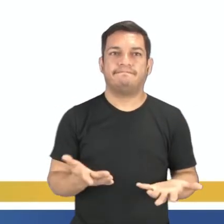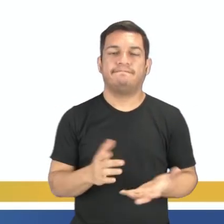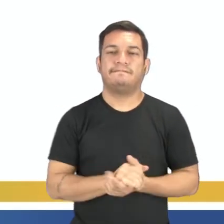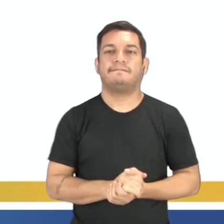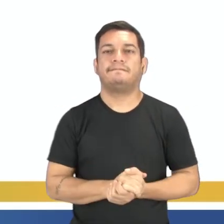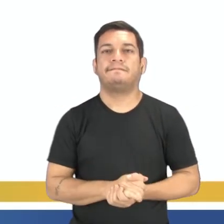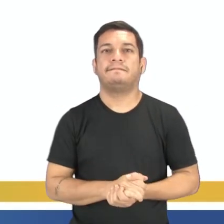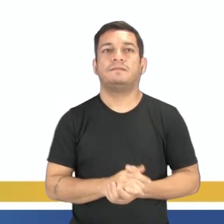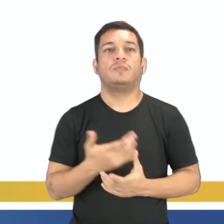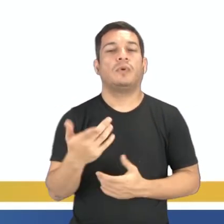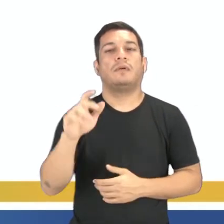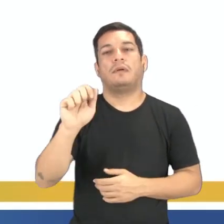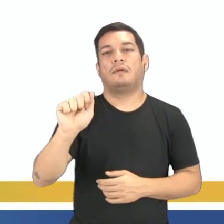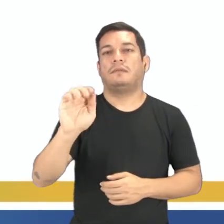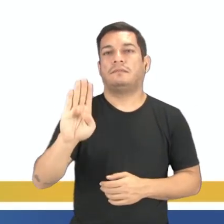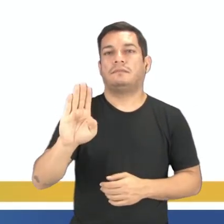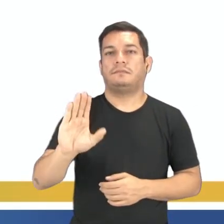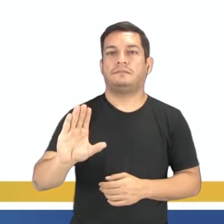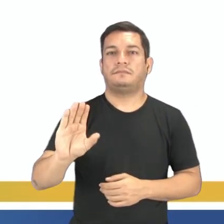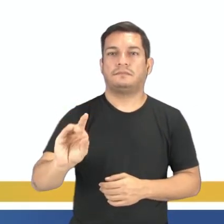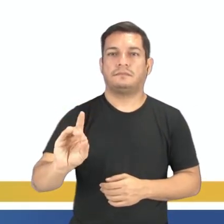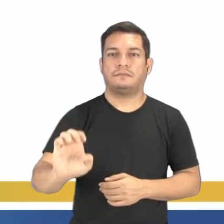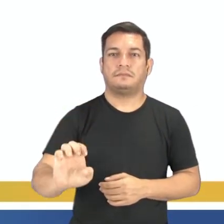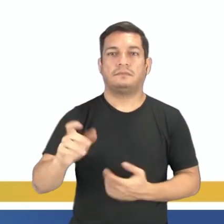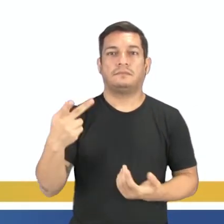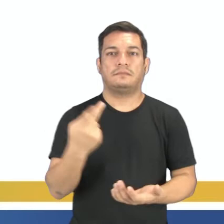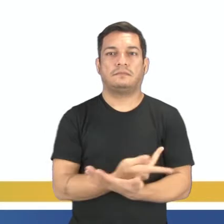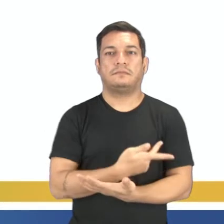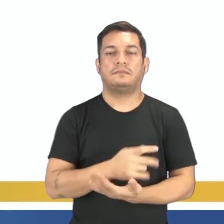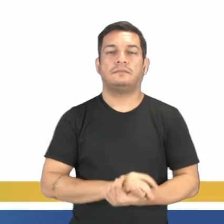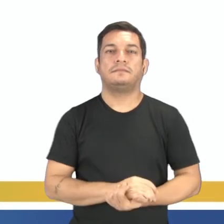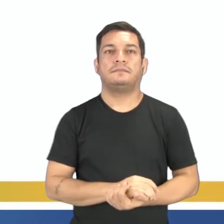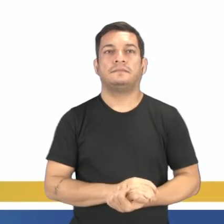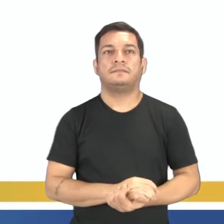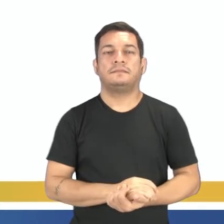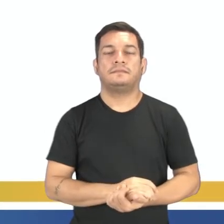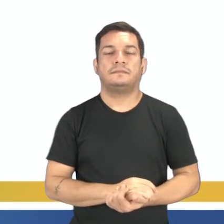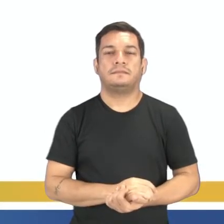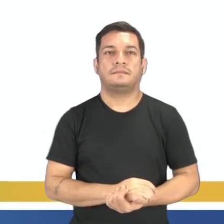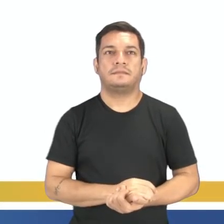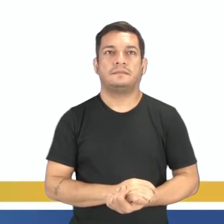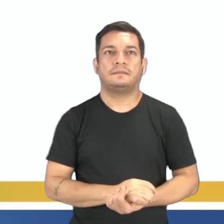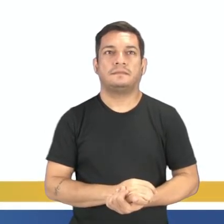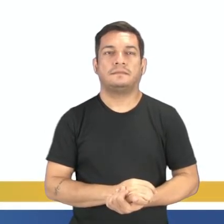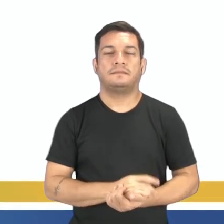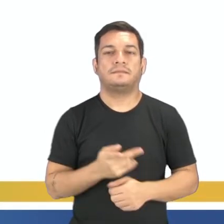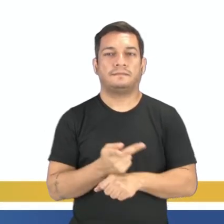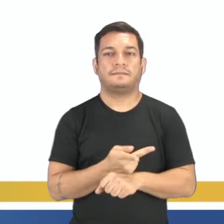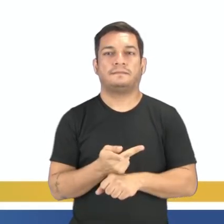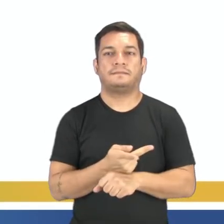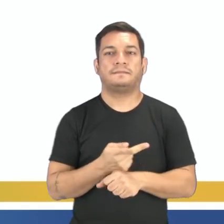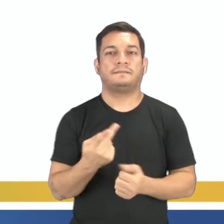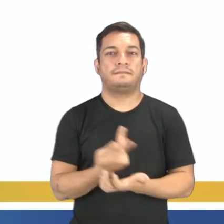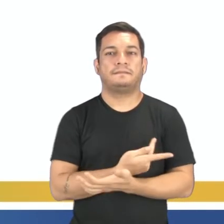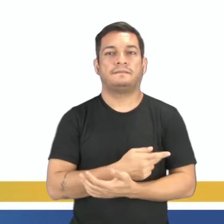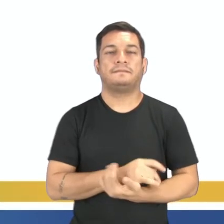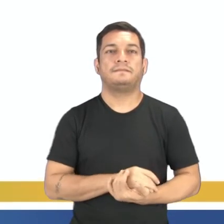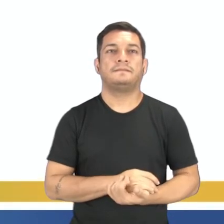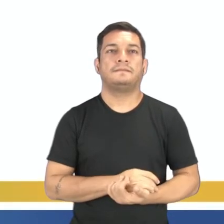Então, dessas alternativas aí, qual seria incorreto afirmar? Incorreto é que nós estamos procurando a resposta